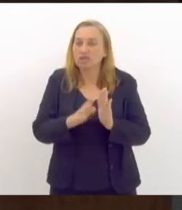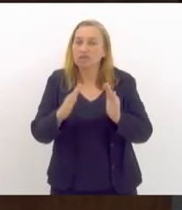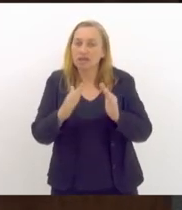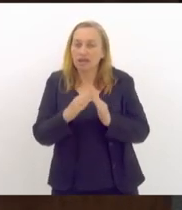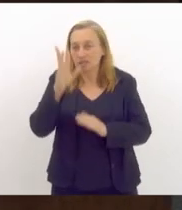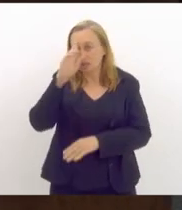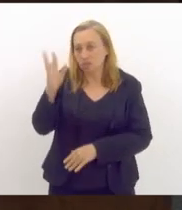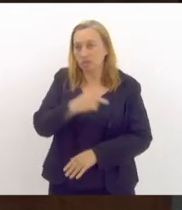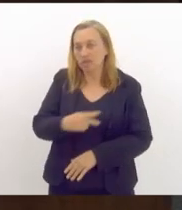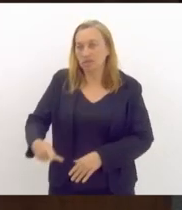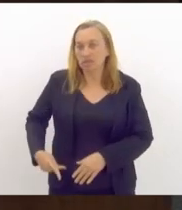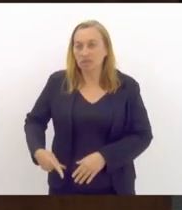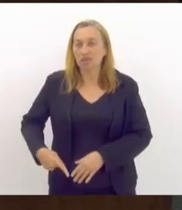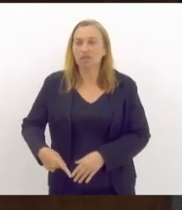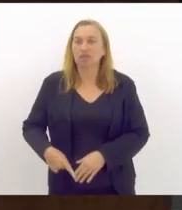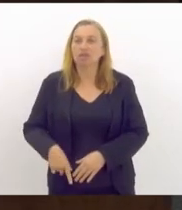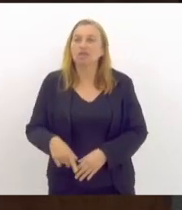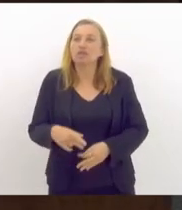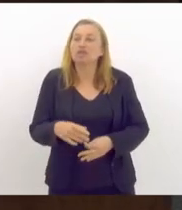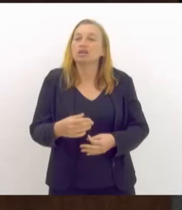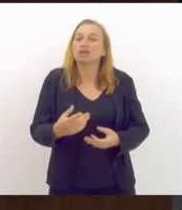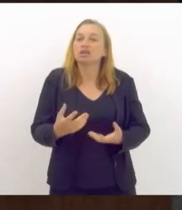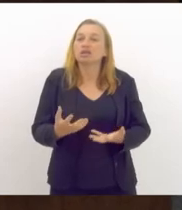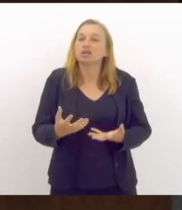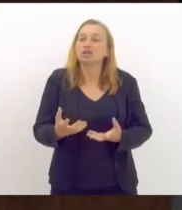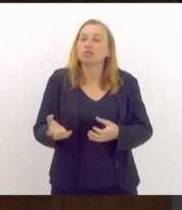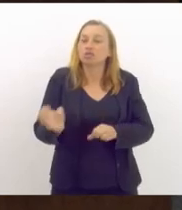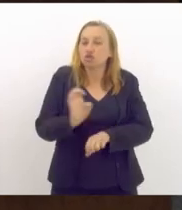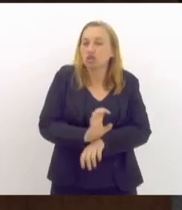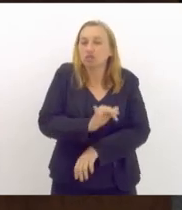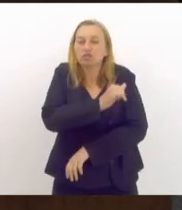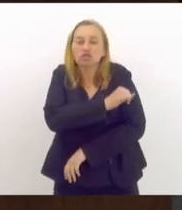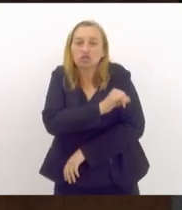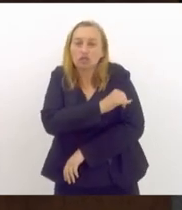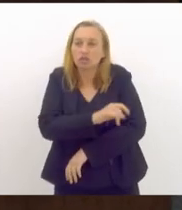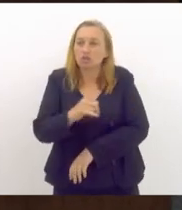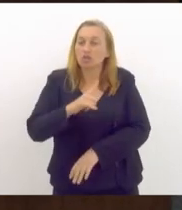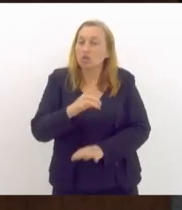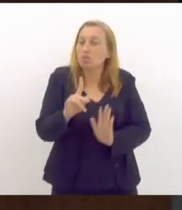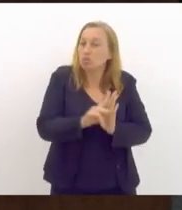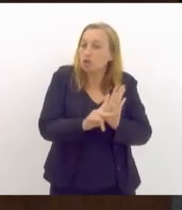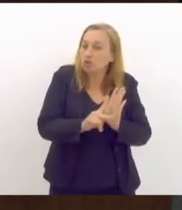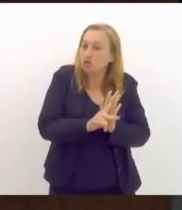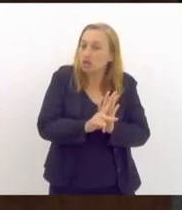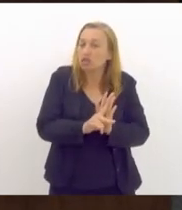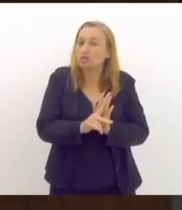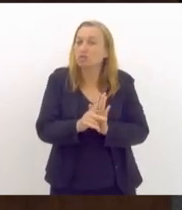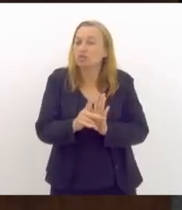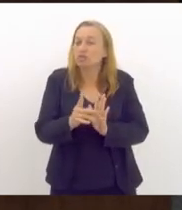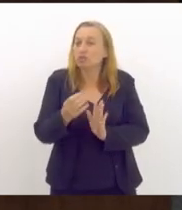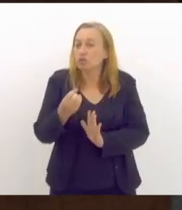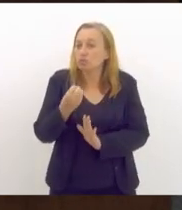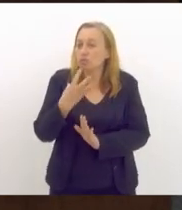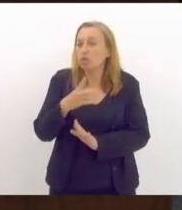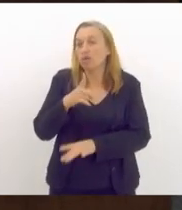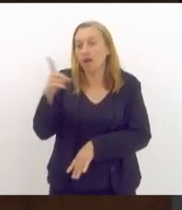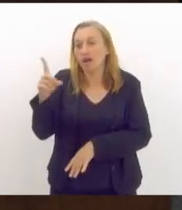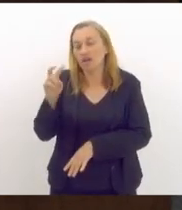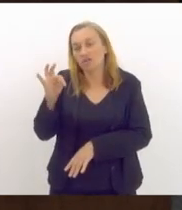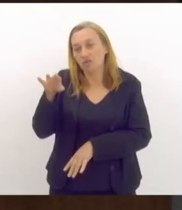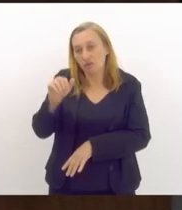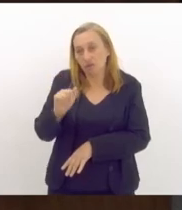aonde nós vamos tentar trazer para o estado do Rio de Janeiro um projeto que deu certo e Volta Redonda